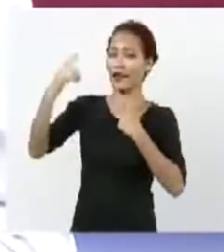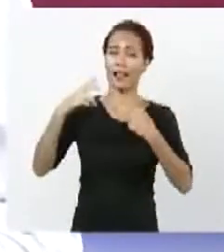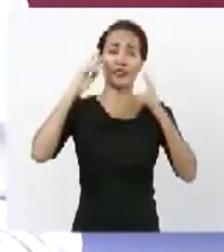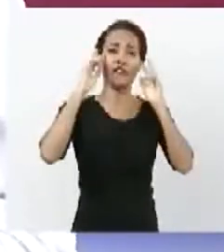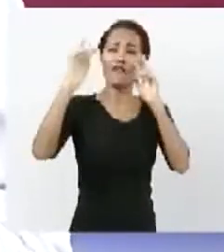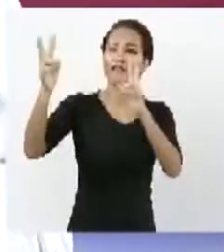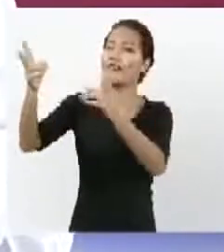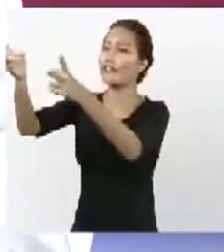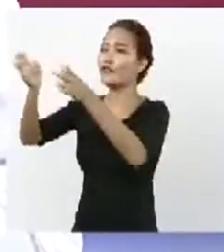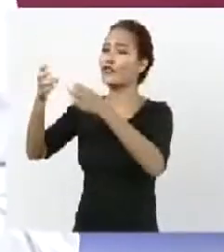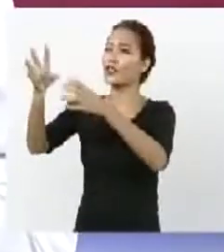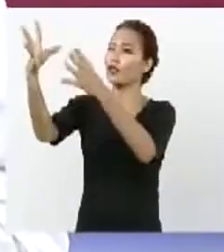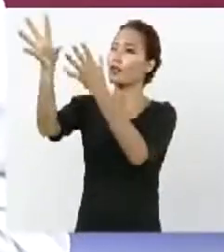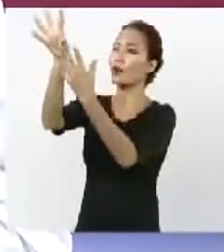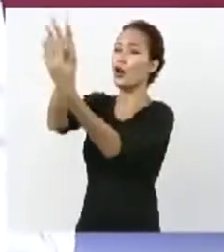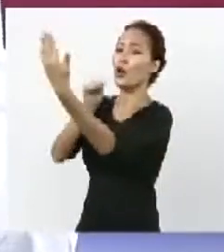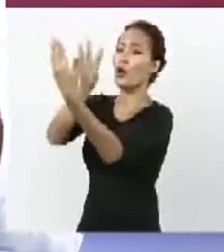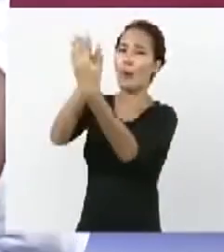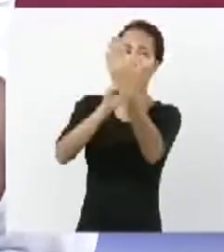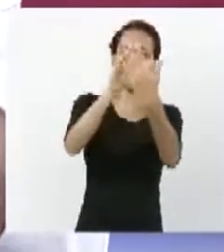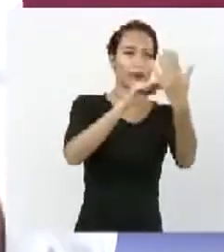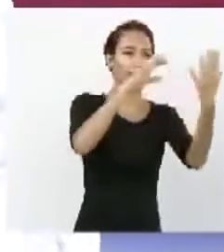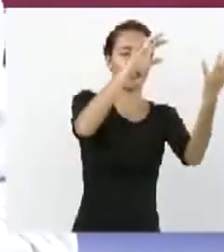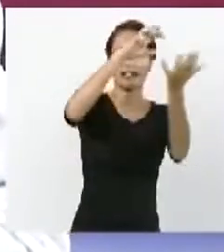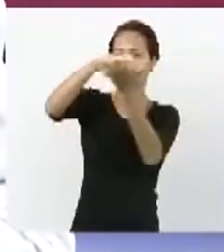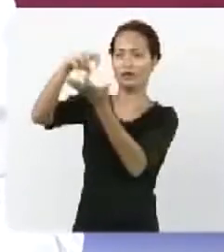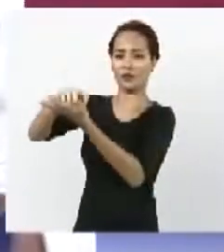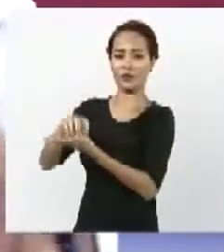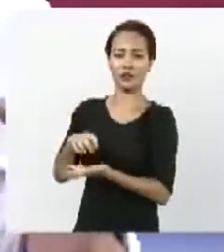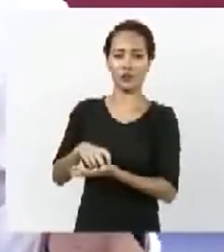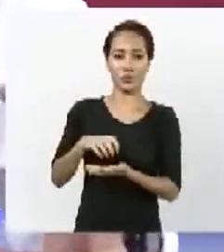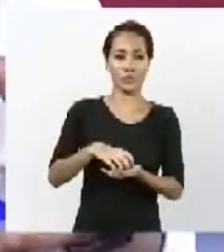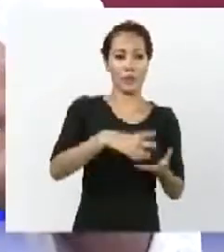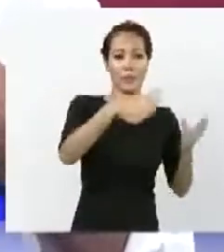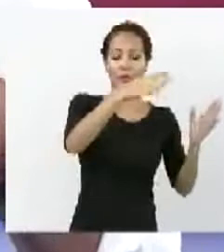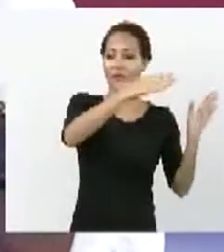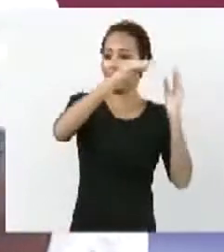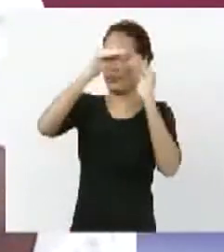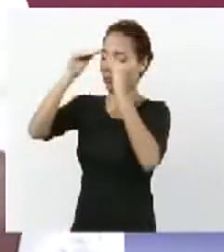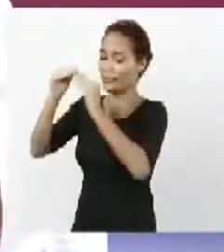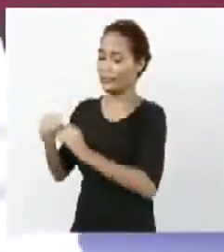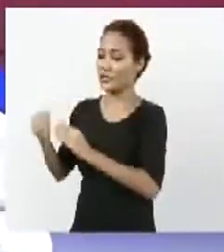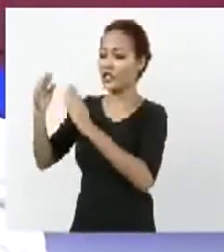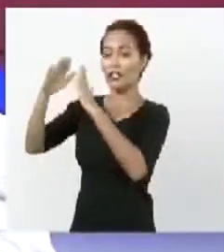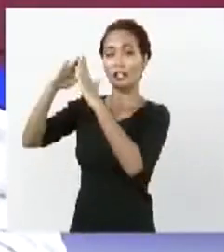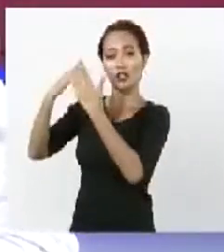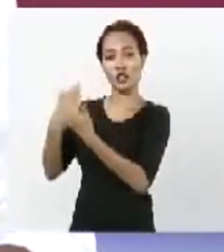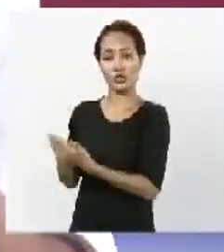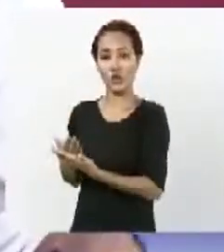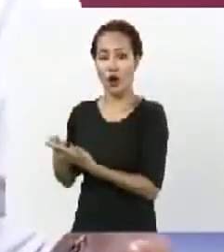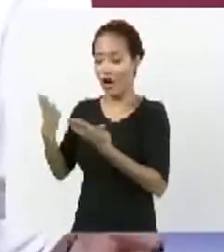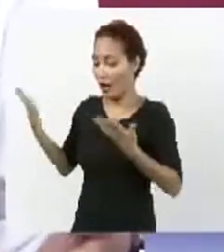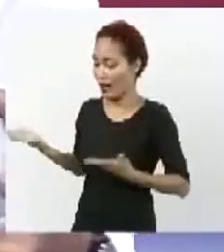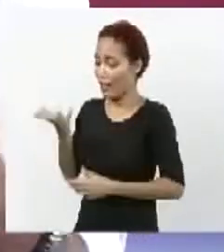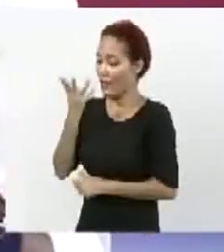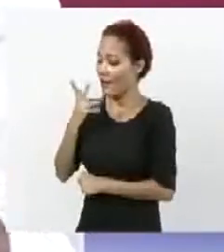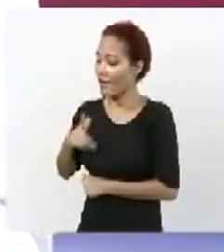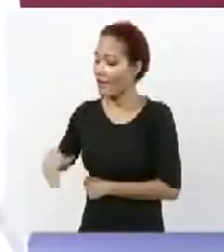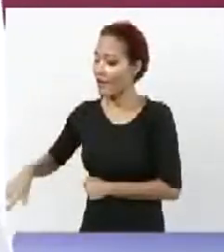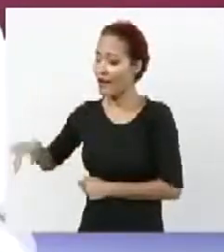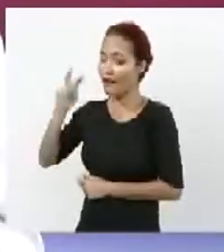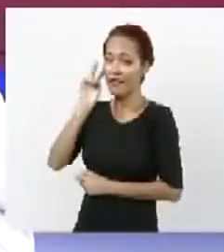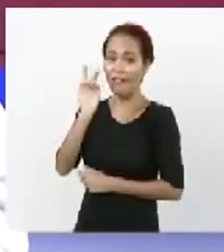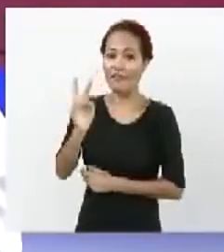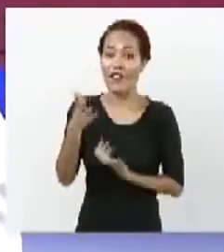muito resultado, que é exatamente trazer para dentro das escolas o incentivo para que a criança goste de estar na escola, para que a criança